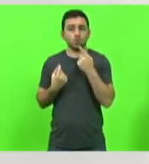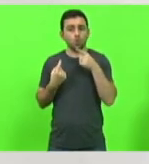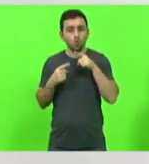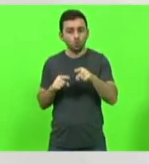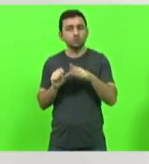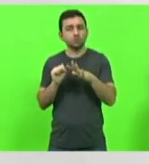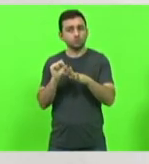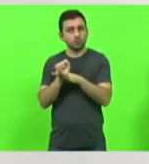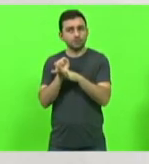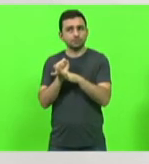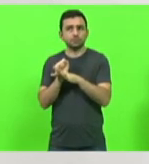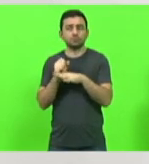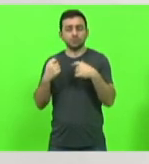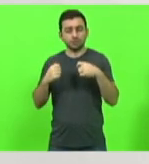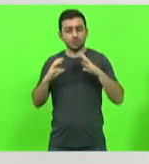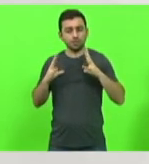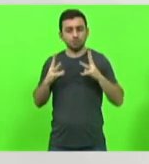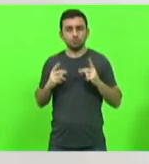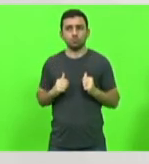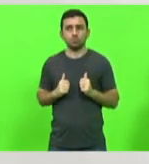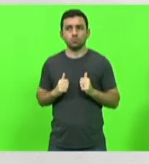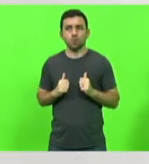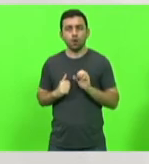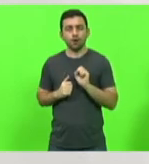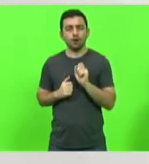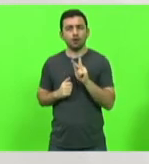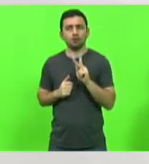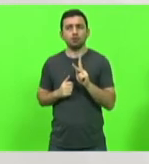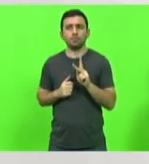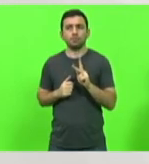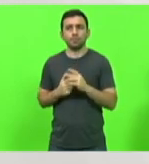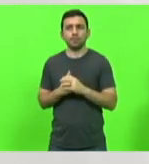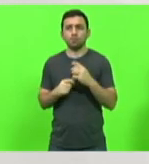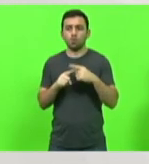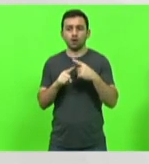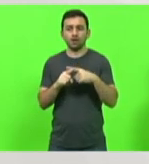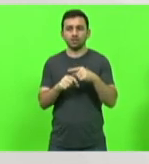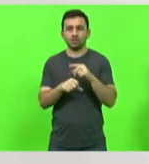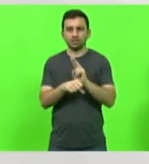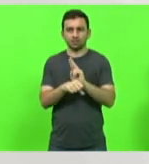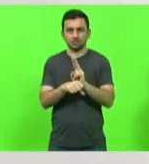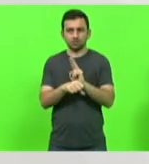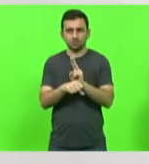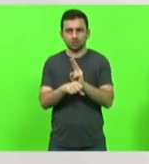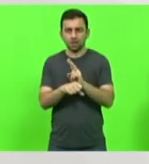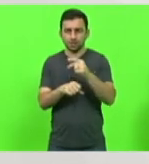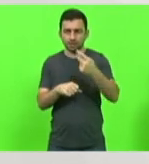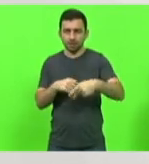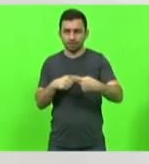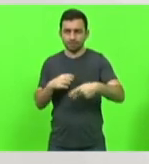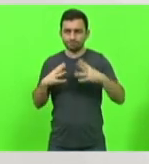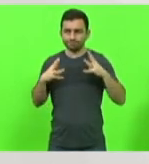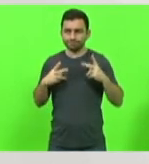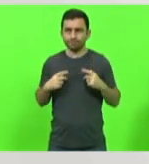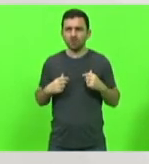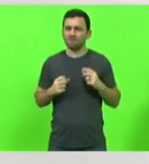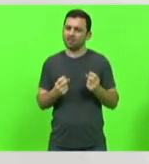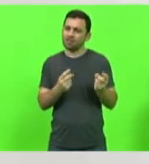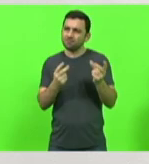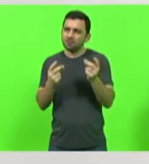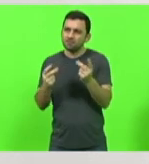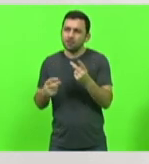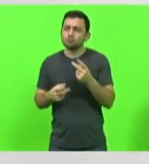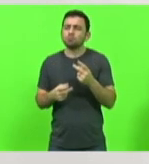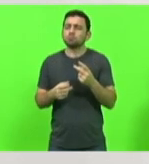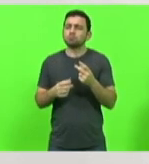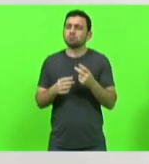sanitária de Santa Catarina, até porque a nossa segurança sanitária é exemplo já há bastante tempo, nós vendemos os nossos produtos